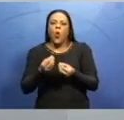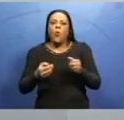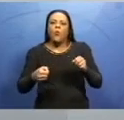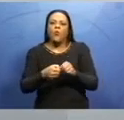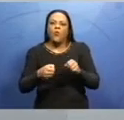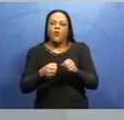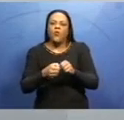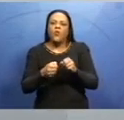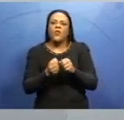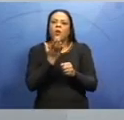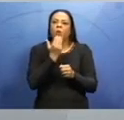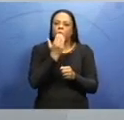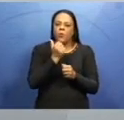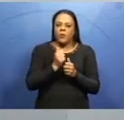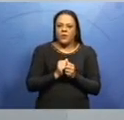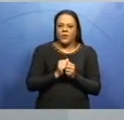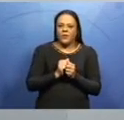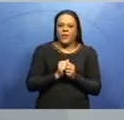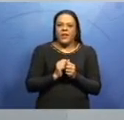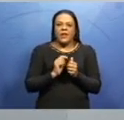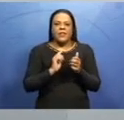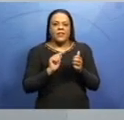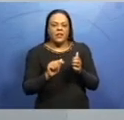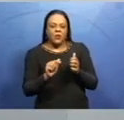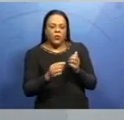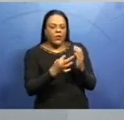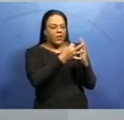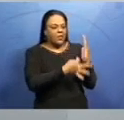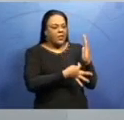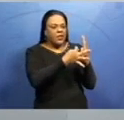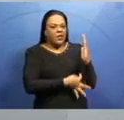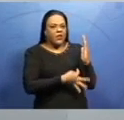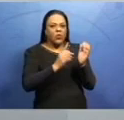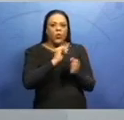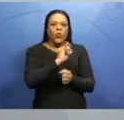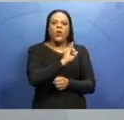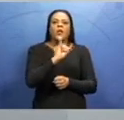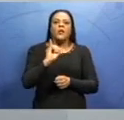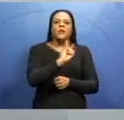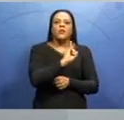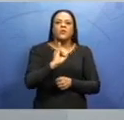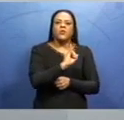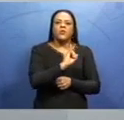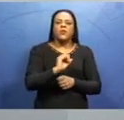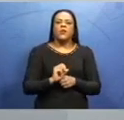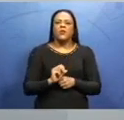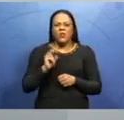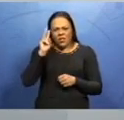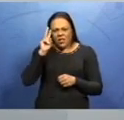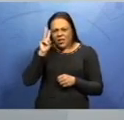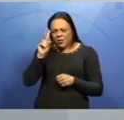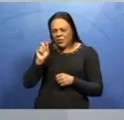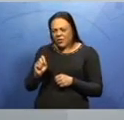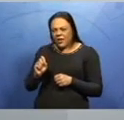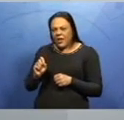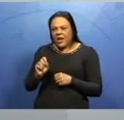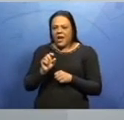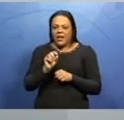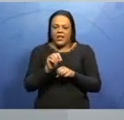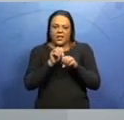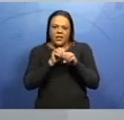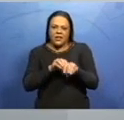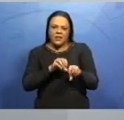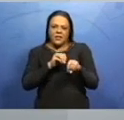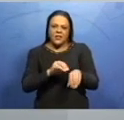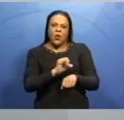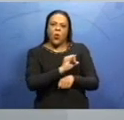Logo, enquadram-se no grupo dos textos instrucionais. Lembra do texto instrucional? Que é aquele que dá uma